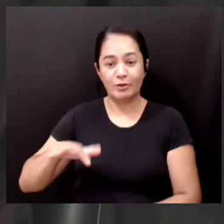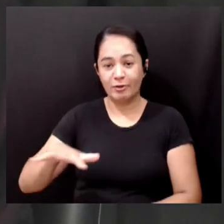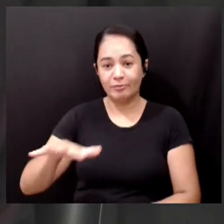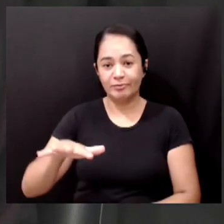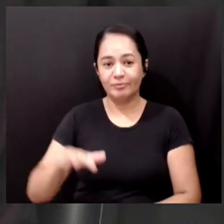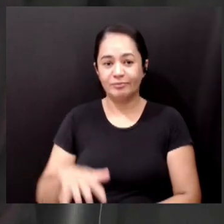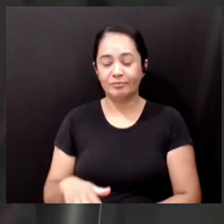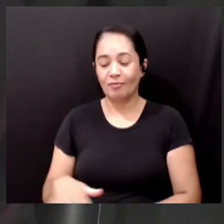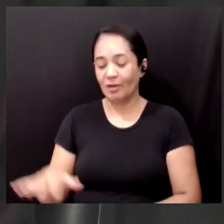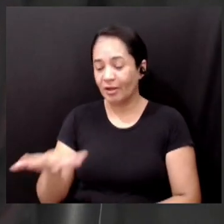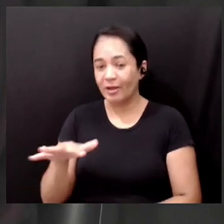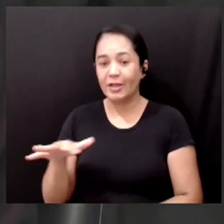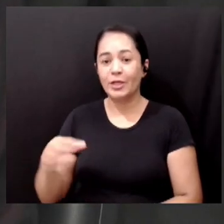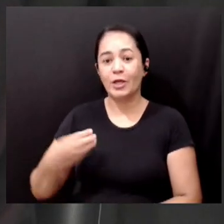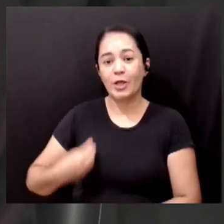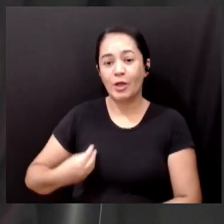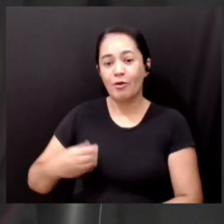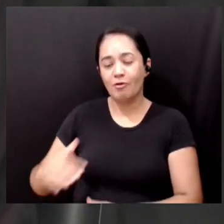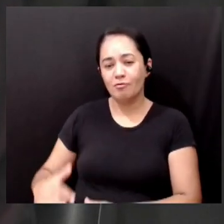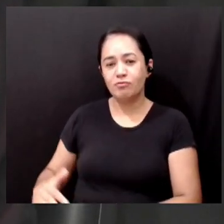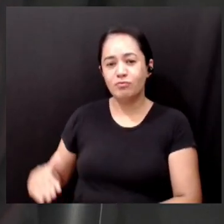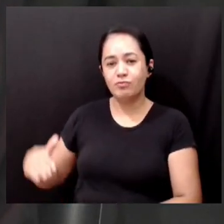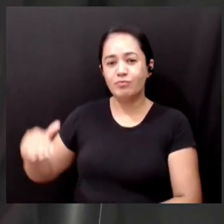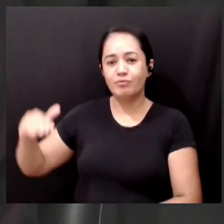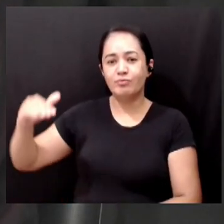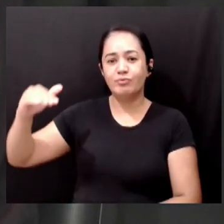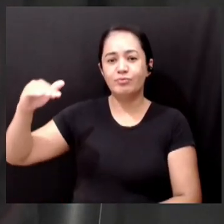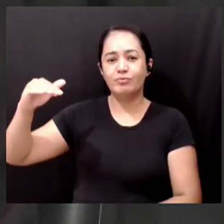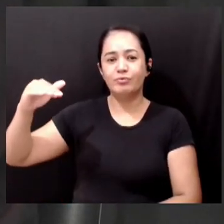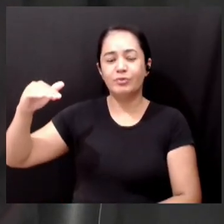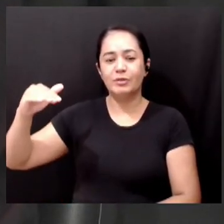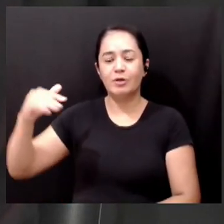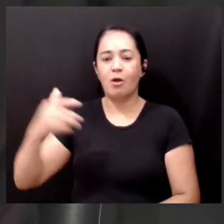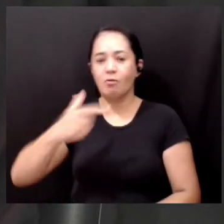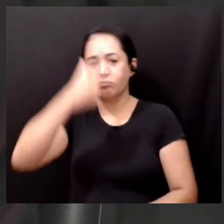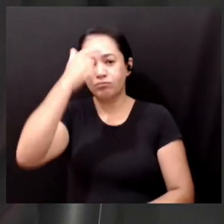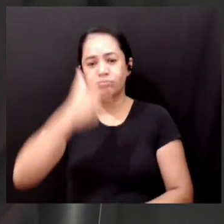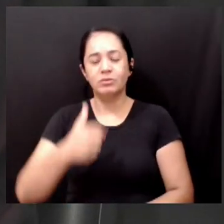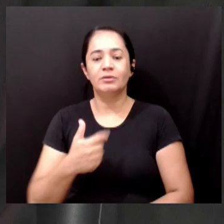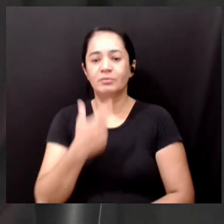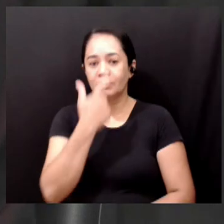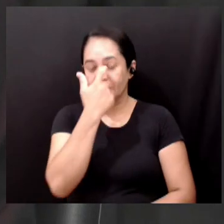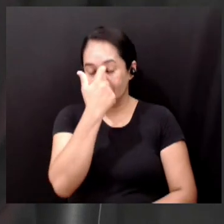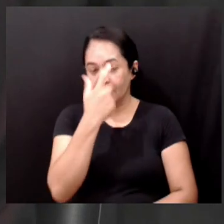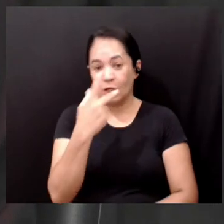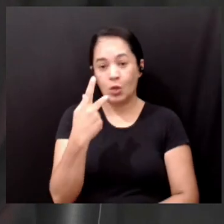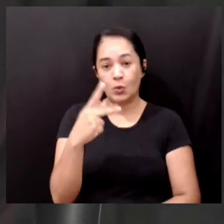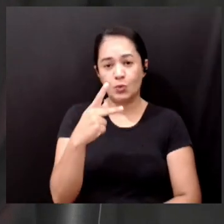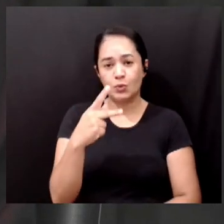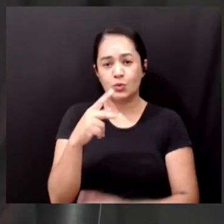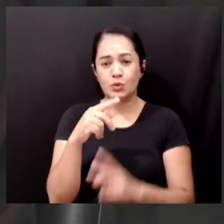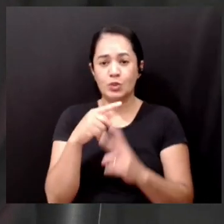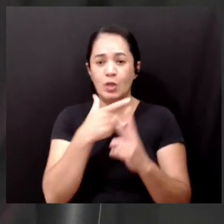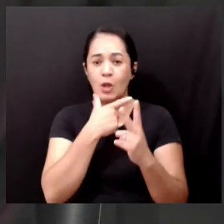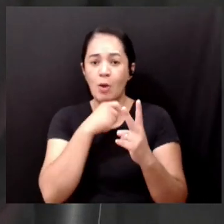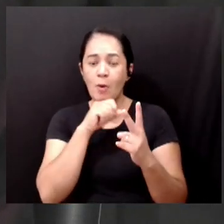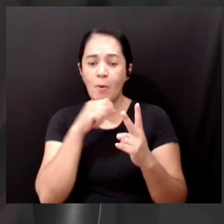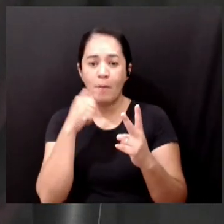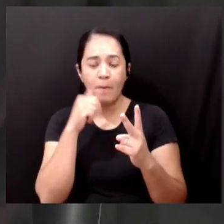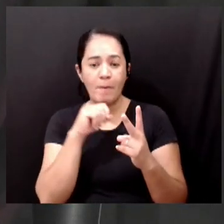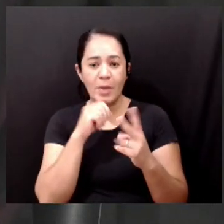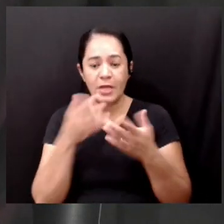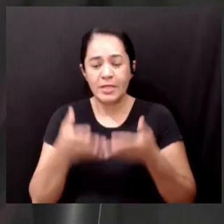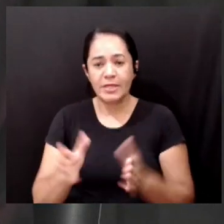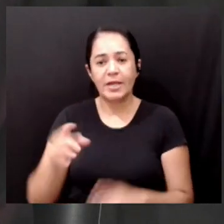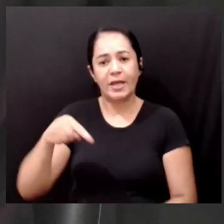onde eu cresci, estabeleci como pessoa, né? Tá, seus pais, eles já nasceram aqui também ou eles vieram de outra